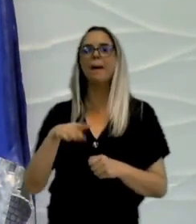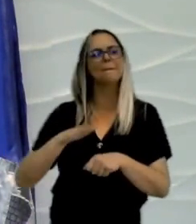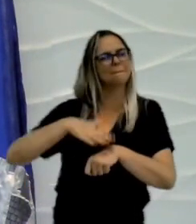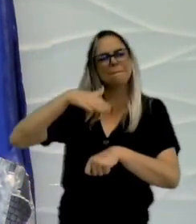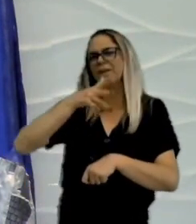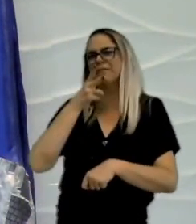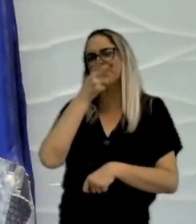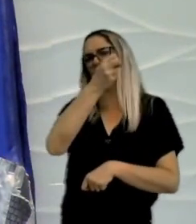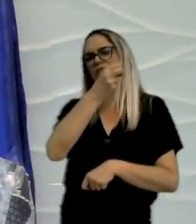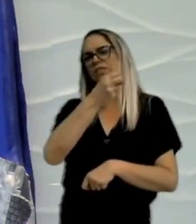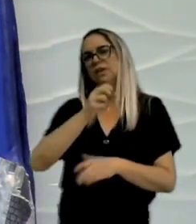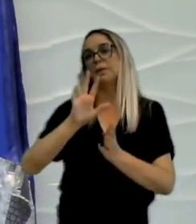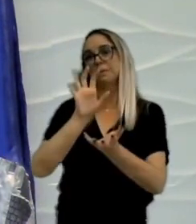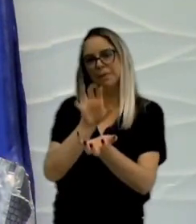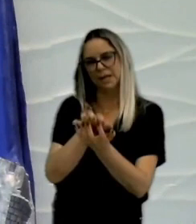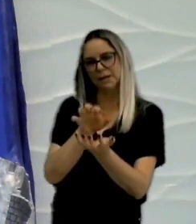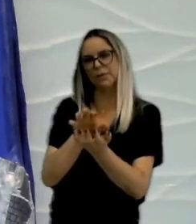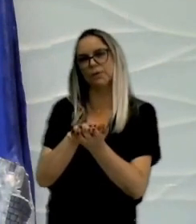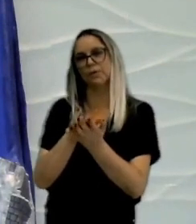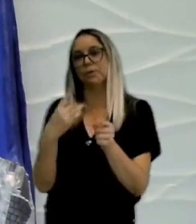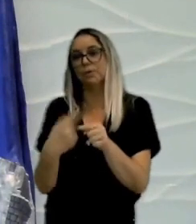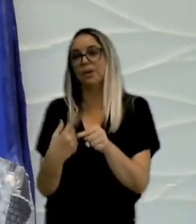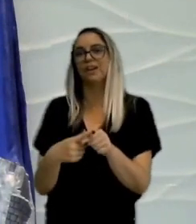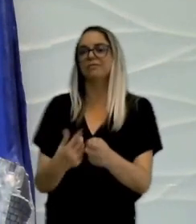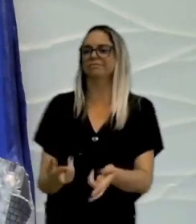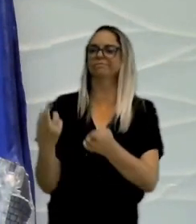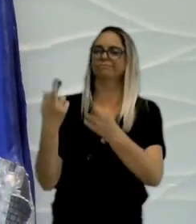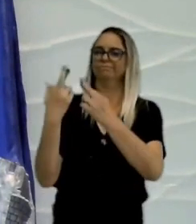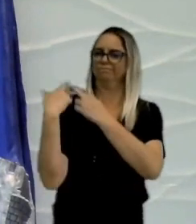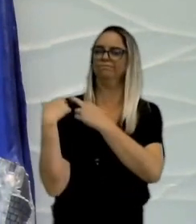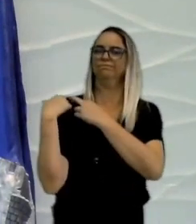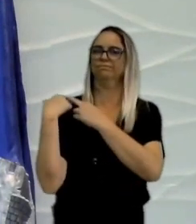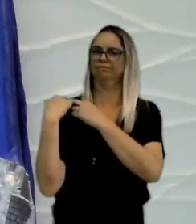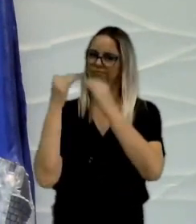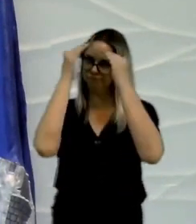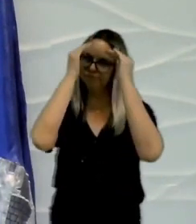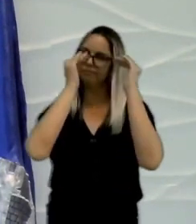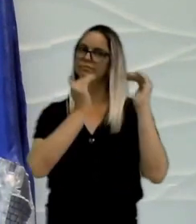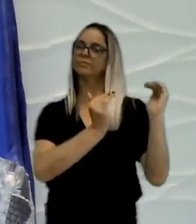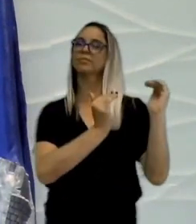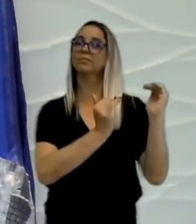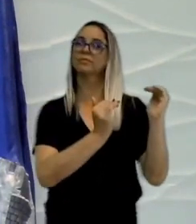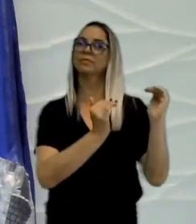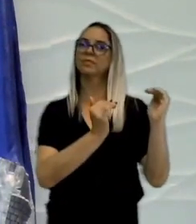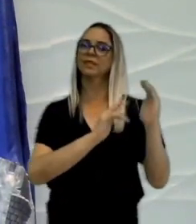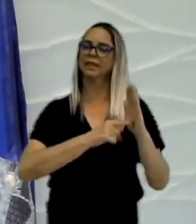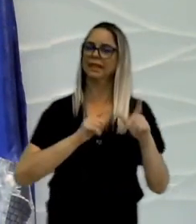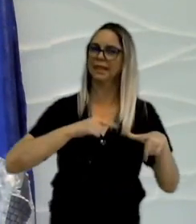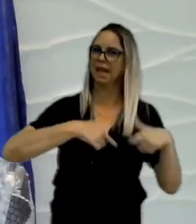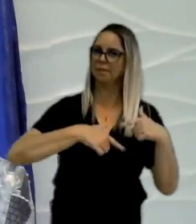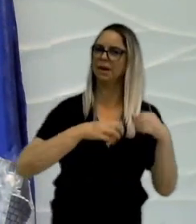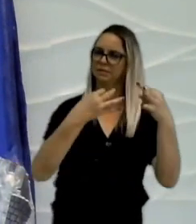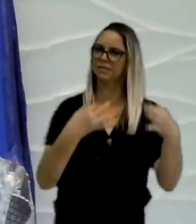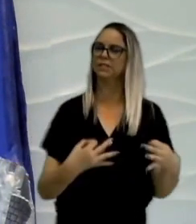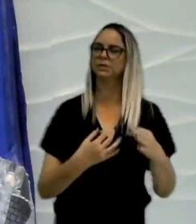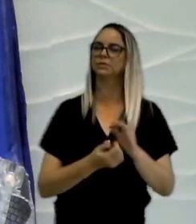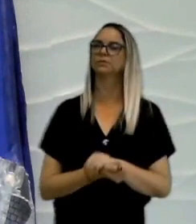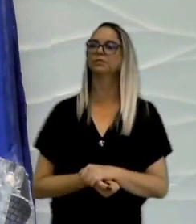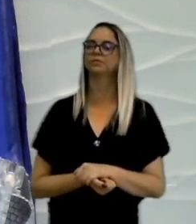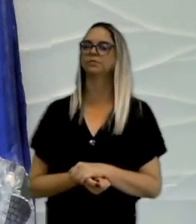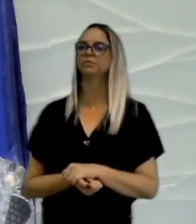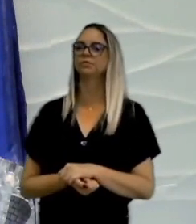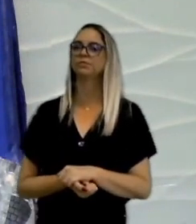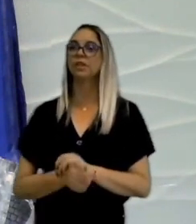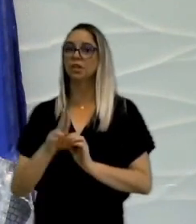diz respeito à sua representatividade quanto sindicato à frente do seu servidor. Então fica aqui o nosso